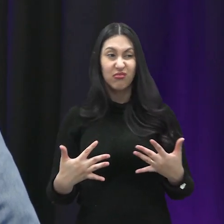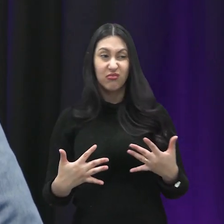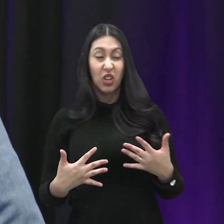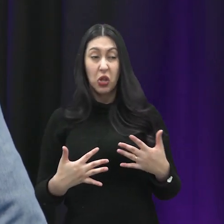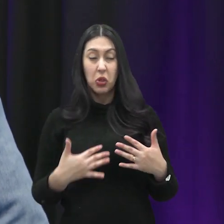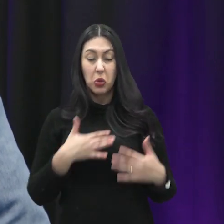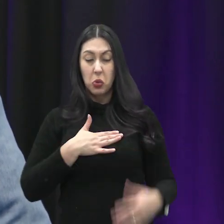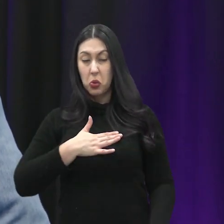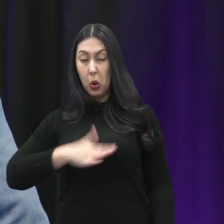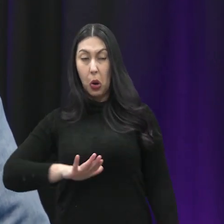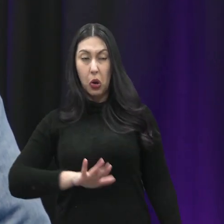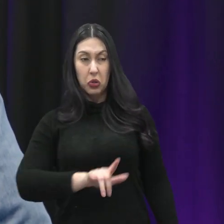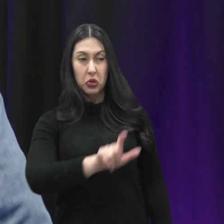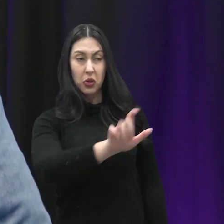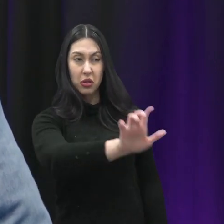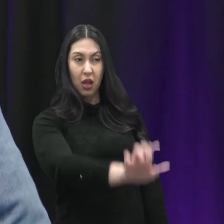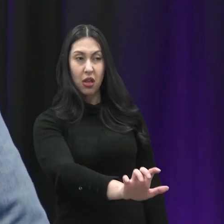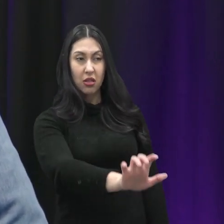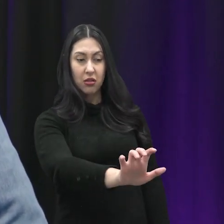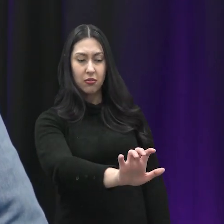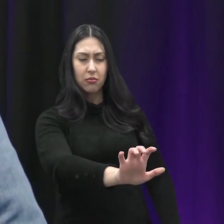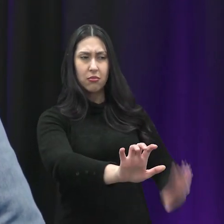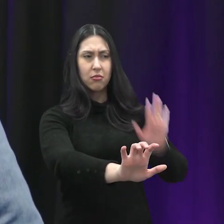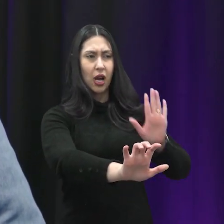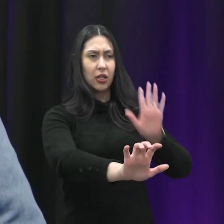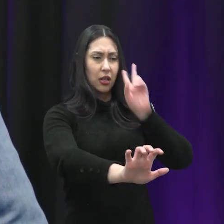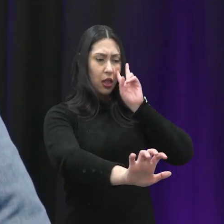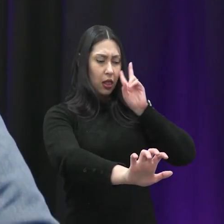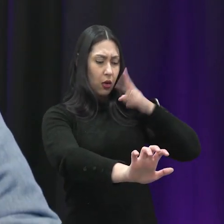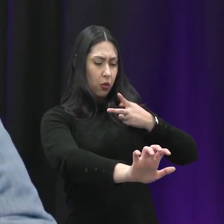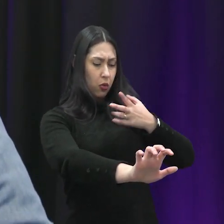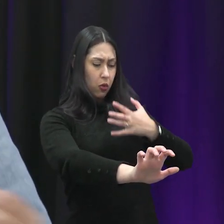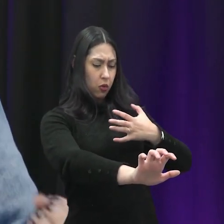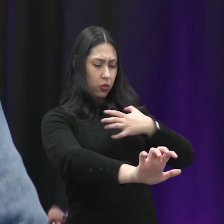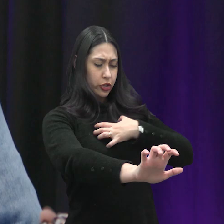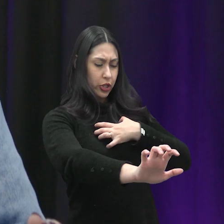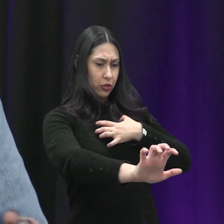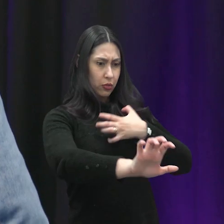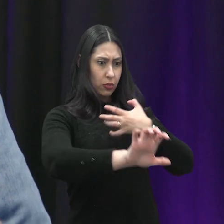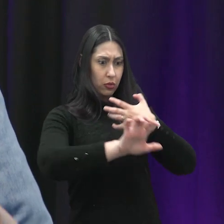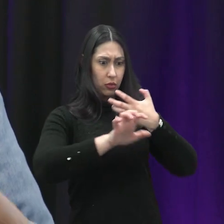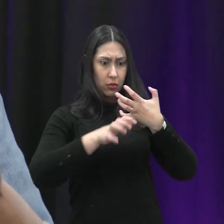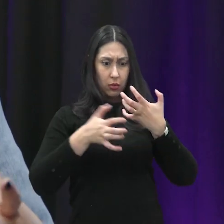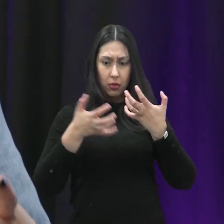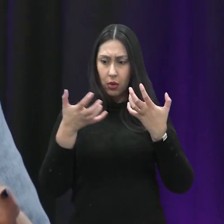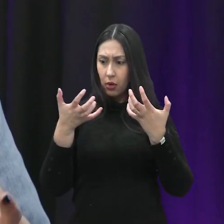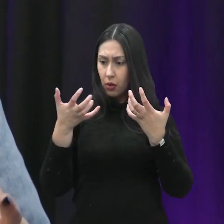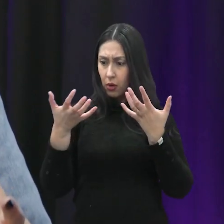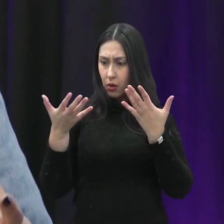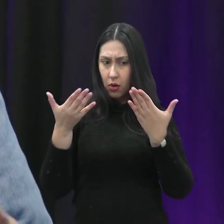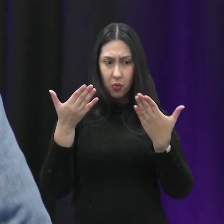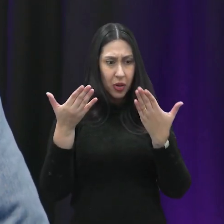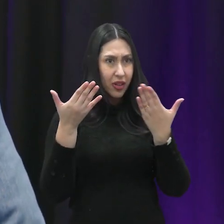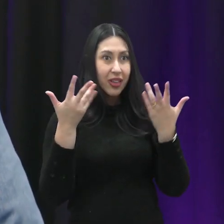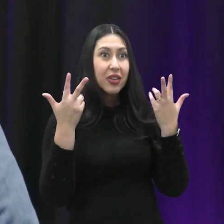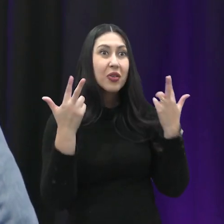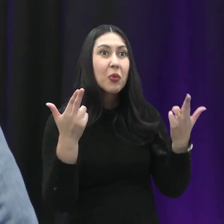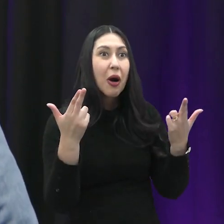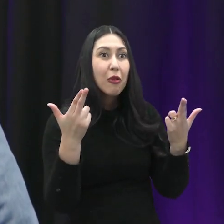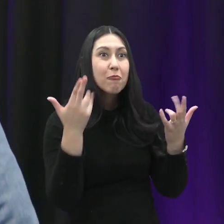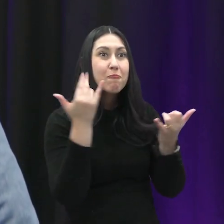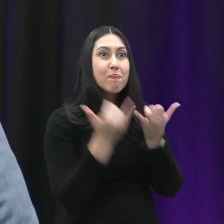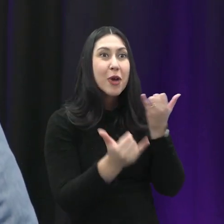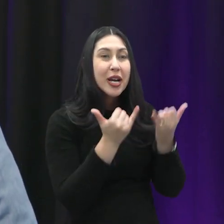infamiliar, sabe? O que esse familiar que eu desconheço, por que esse bebê plástico, né, que é